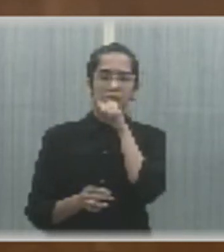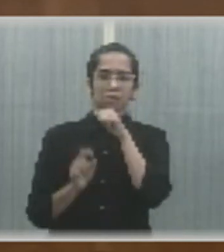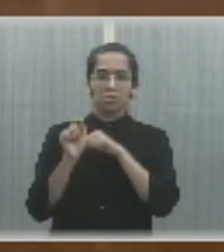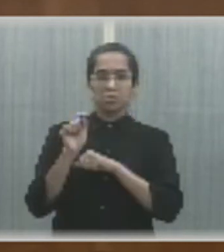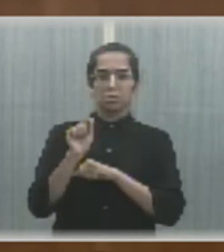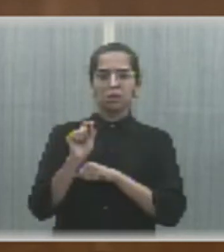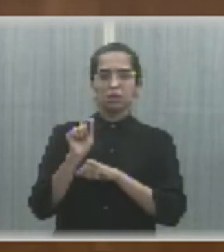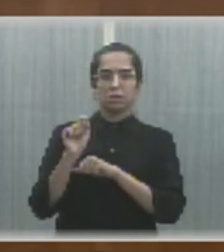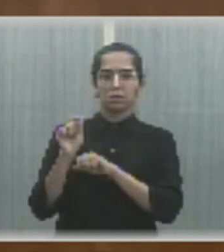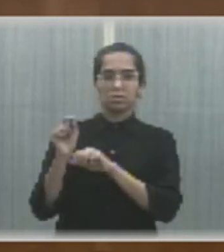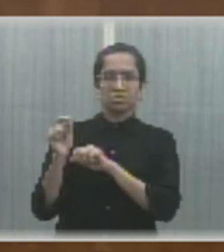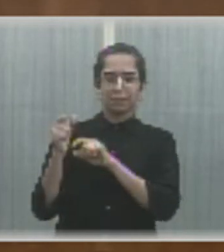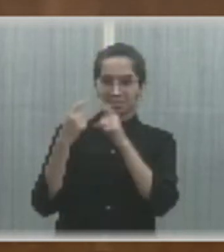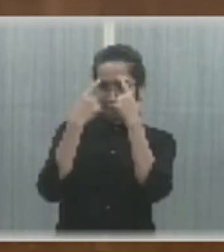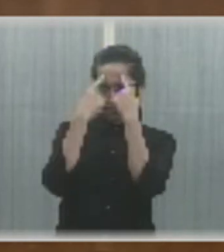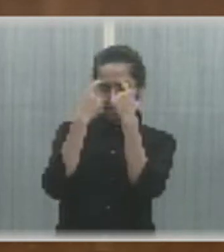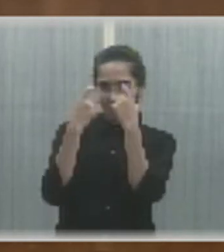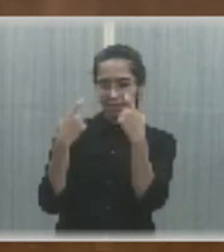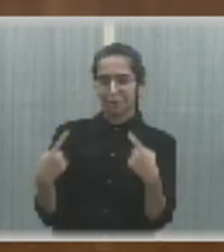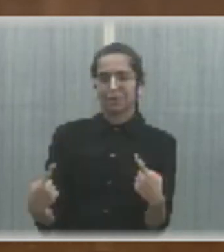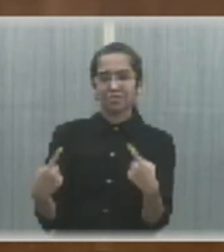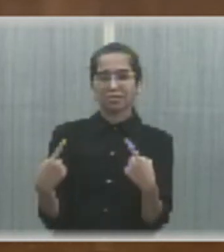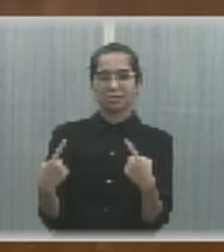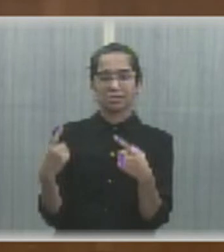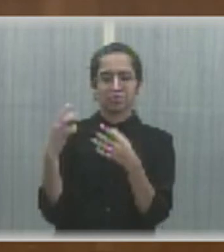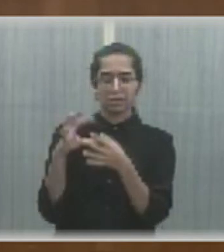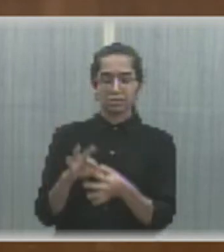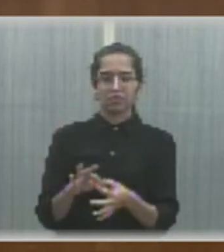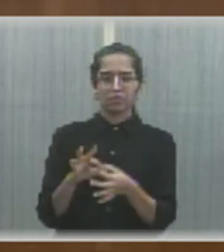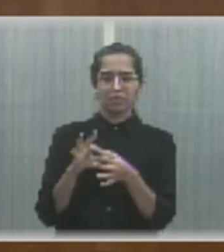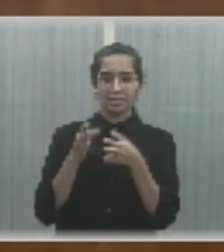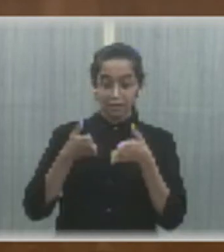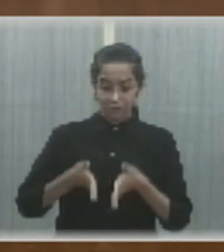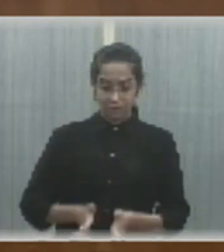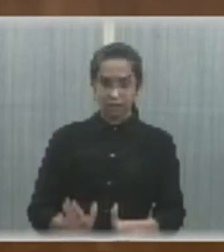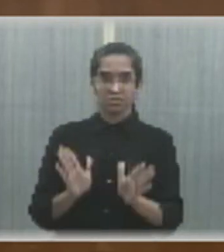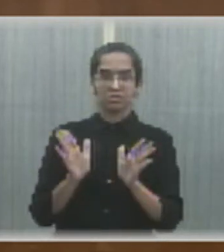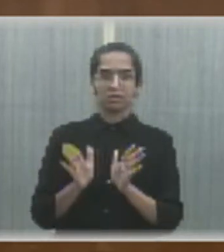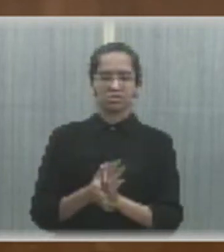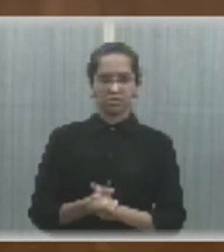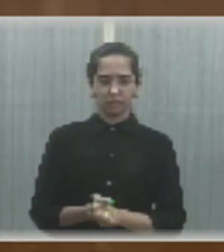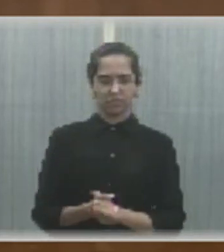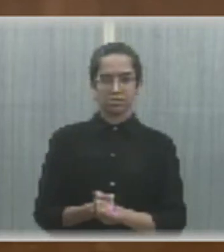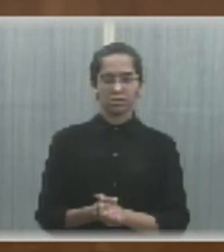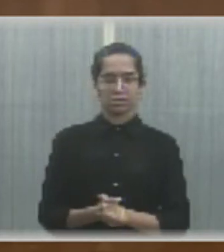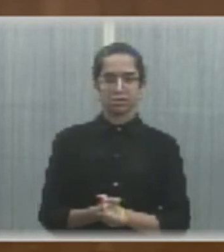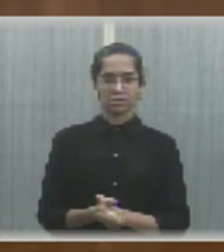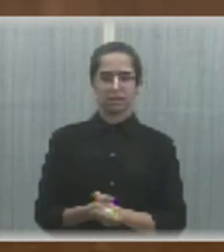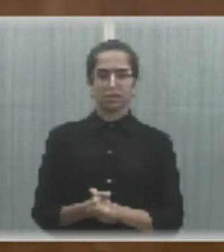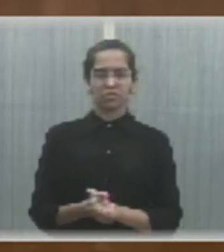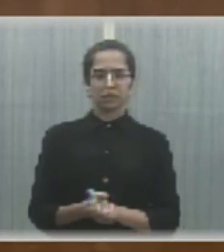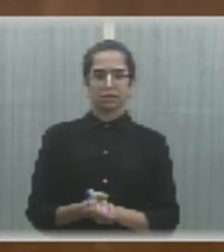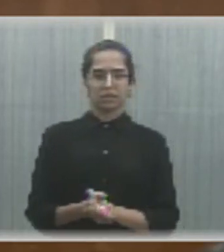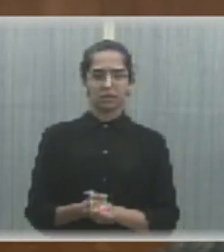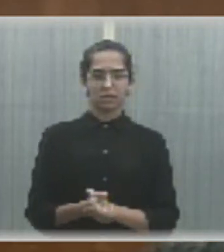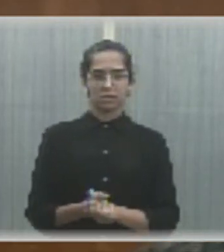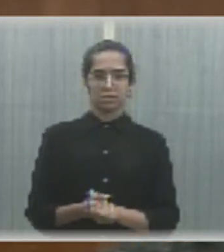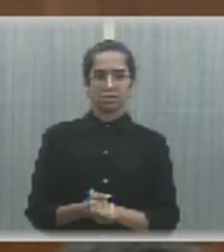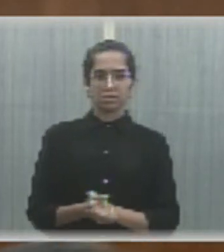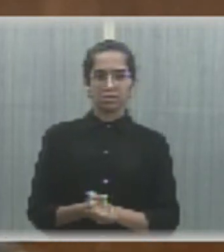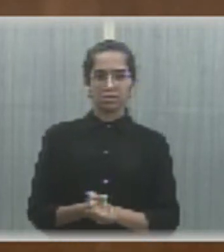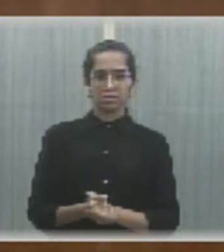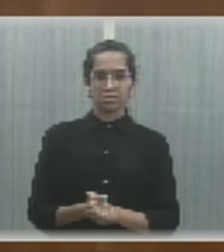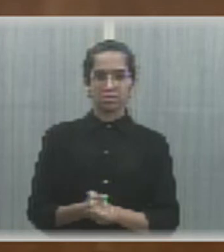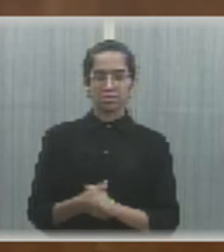dessa questão da violência obstétrica, não é, durante o parto. Mas o corporativismo ajuda